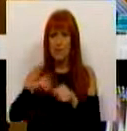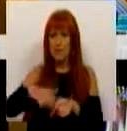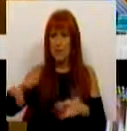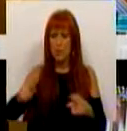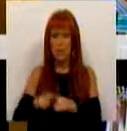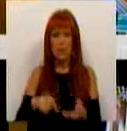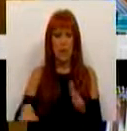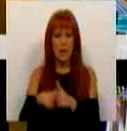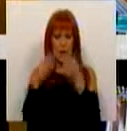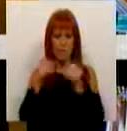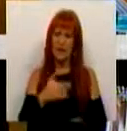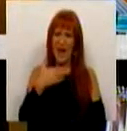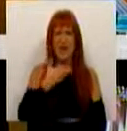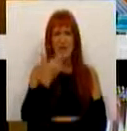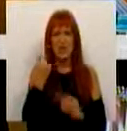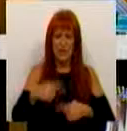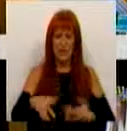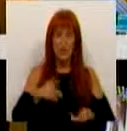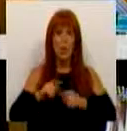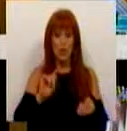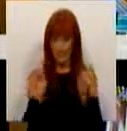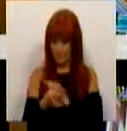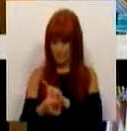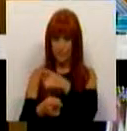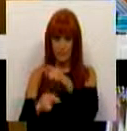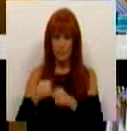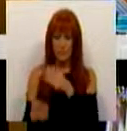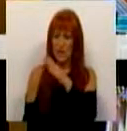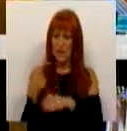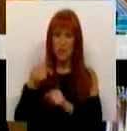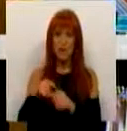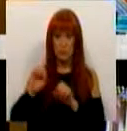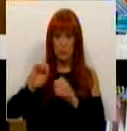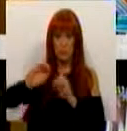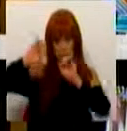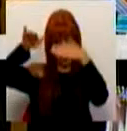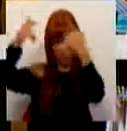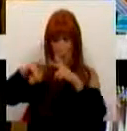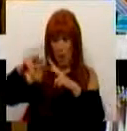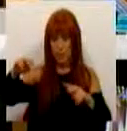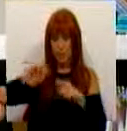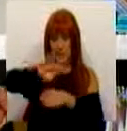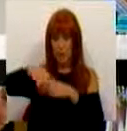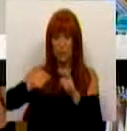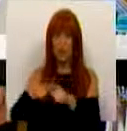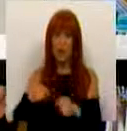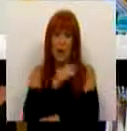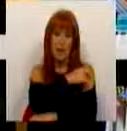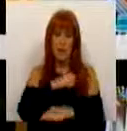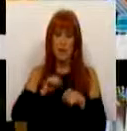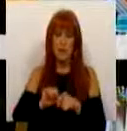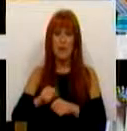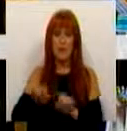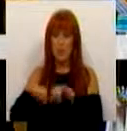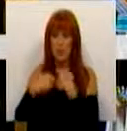sem testar, deu asneira. Aqui é o inverso. Vamos criar um caso piloto que envolva autarquias e entidades que representem a sociedade civil